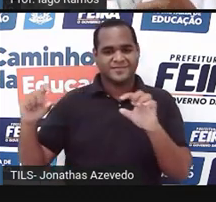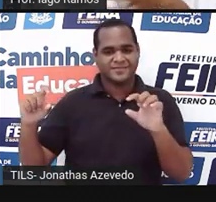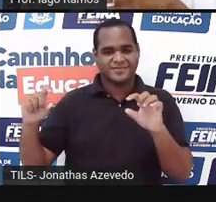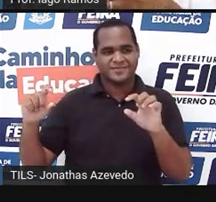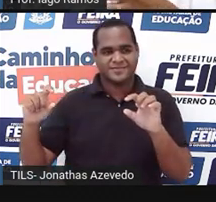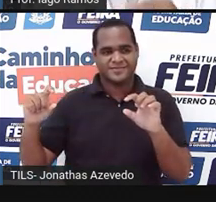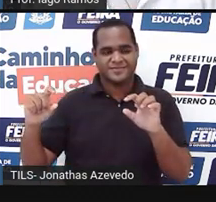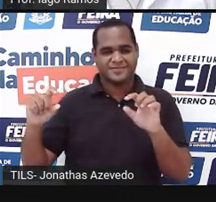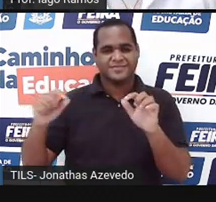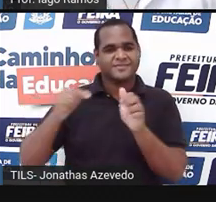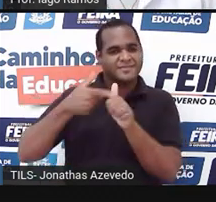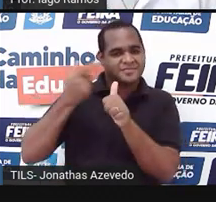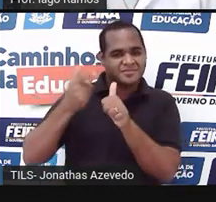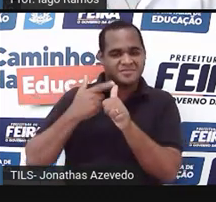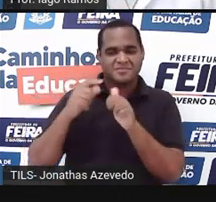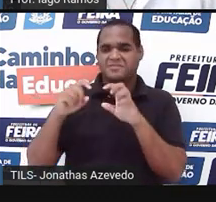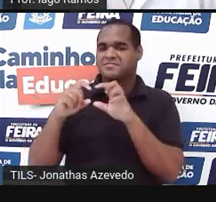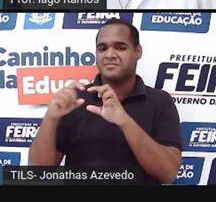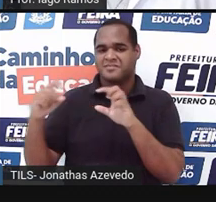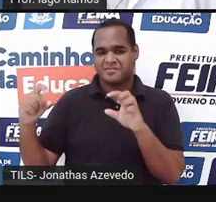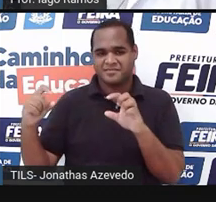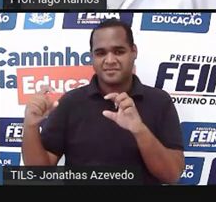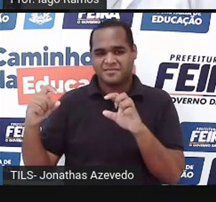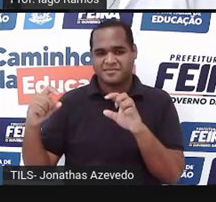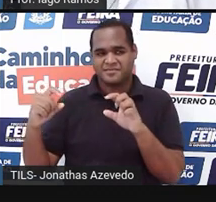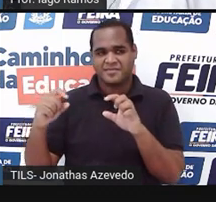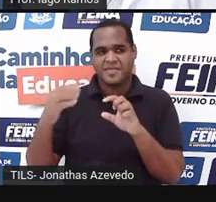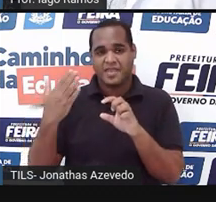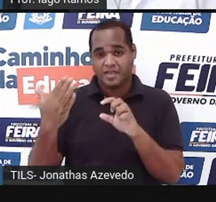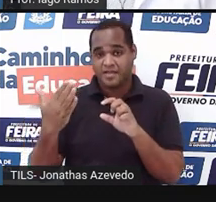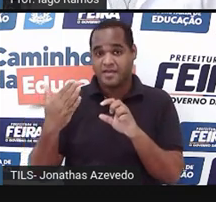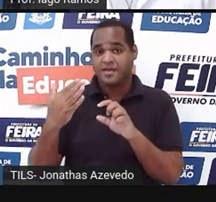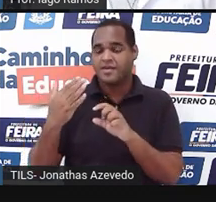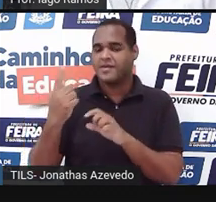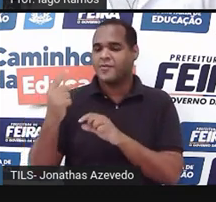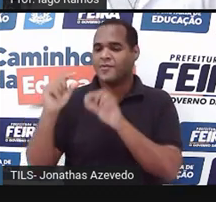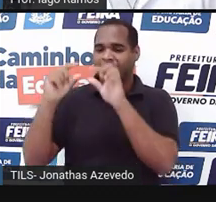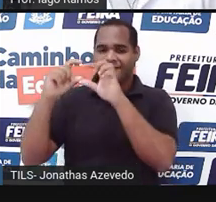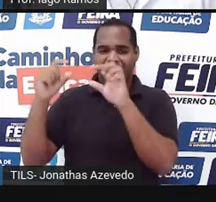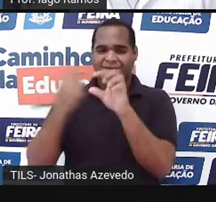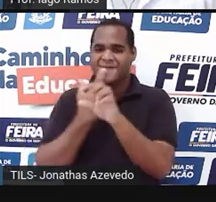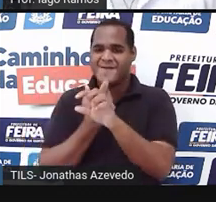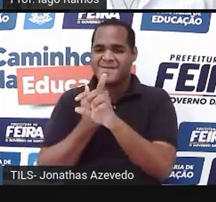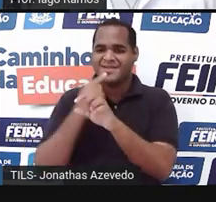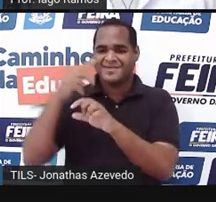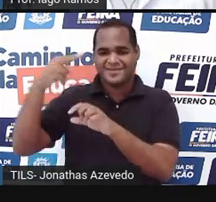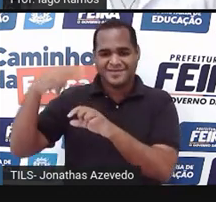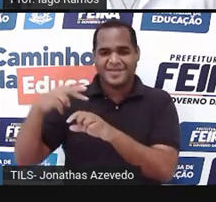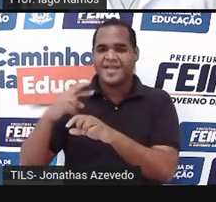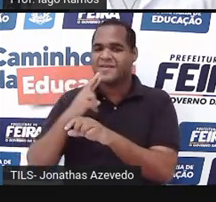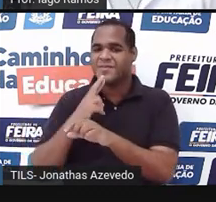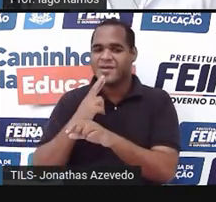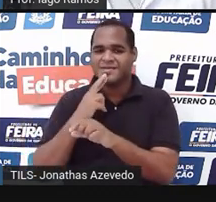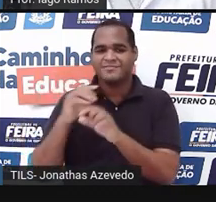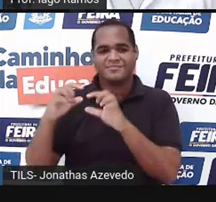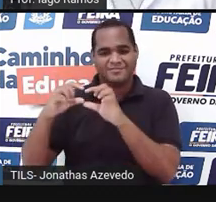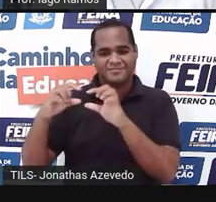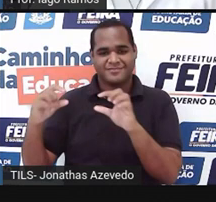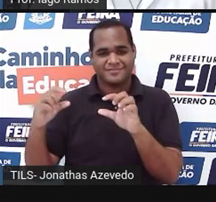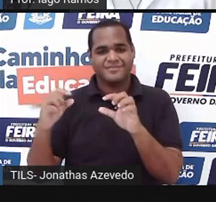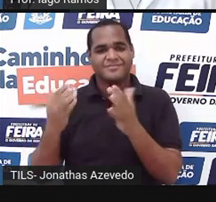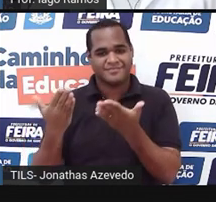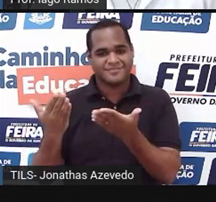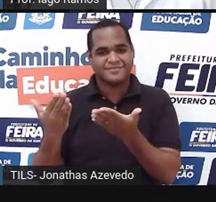5 x 2 e repetir o x ver mais 5 x 1 Essa daí é facinho claro que é 5